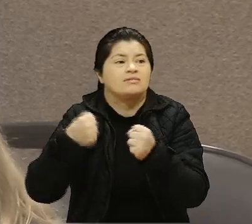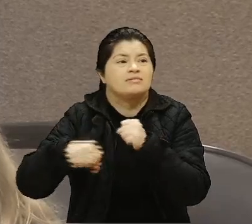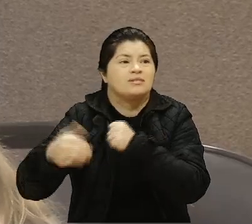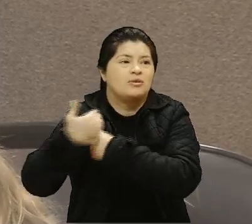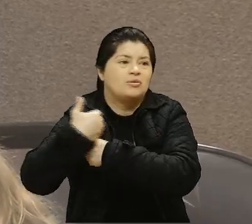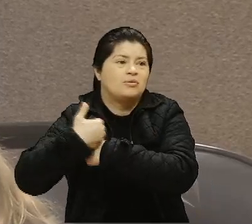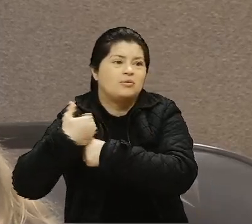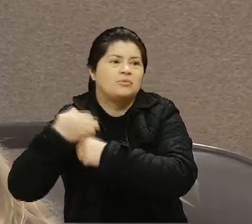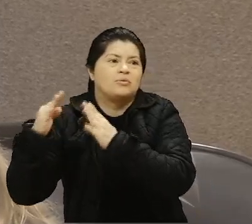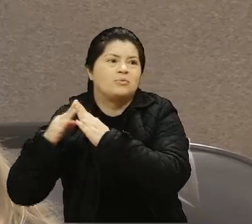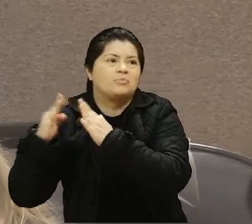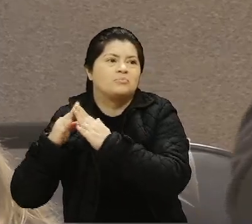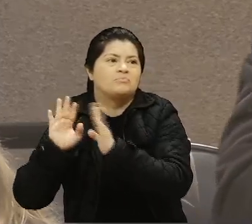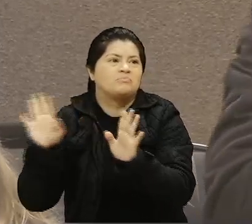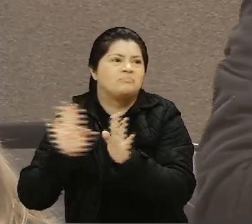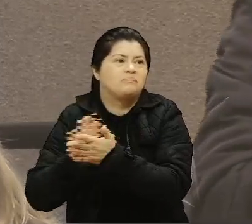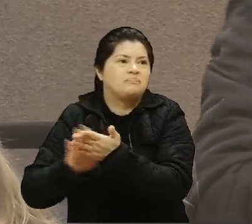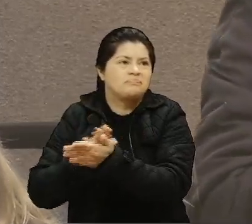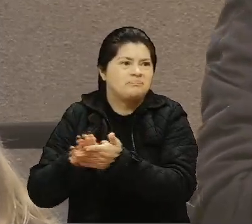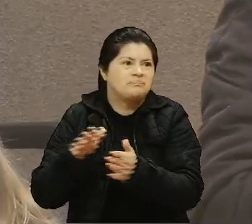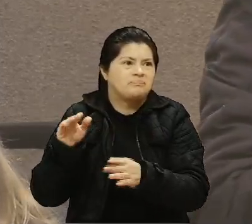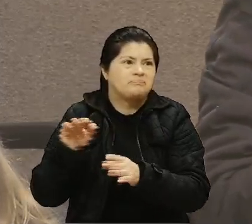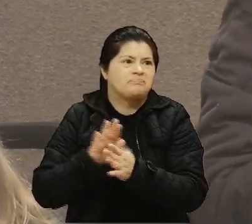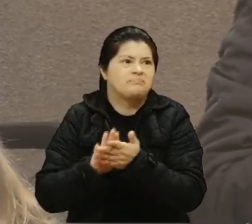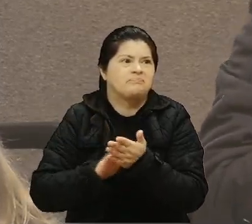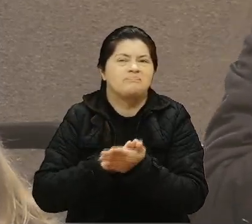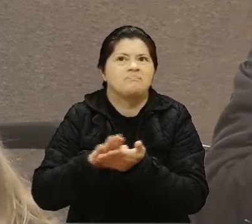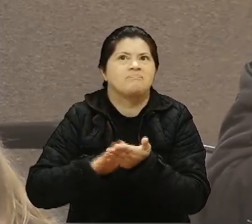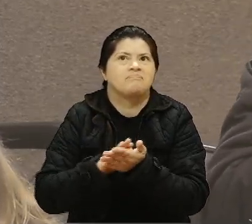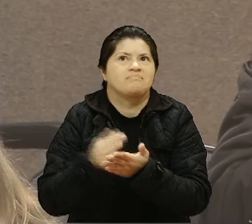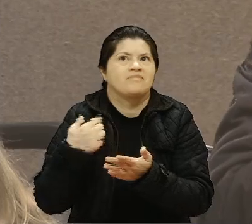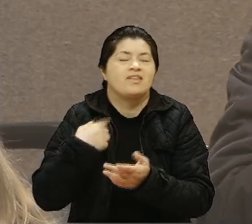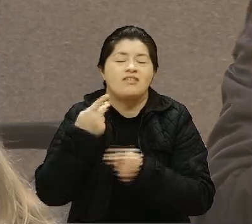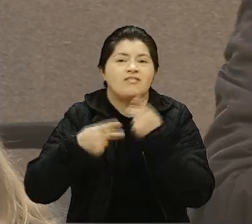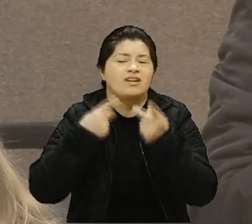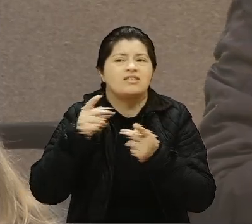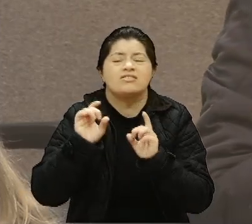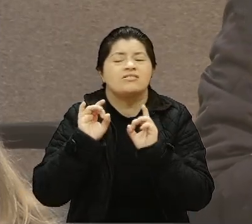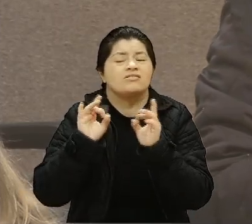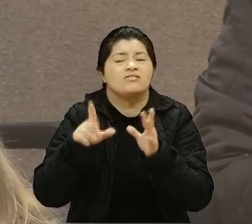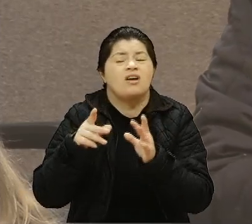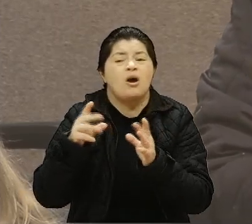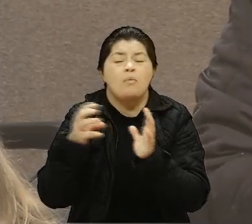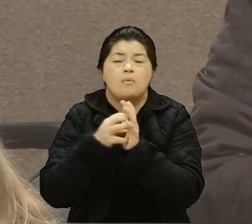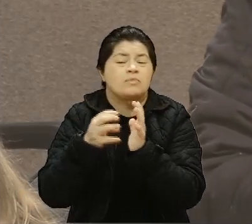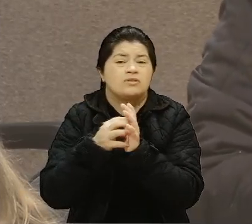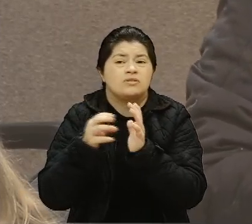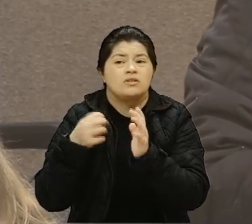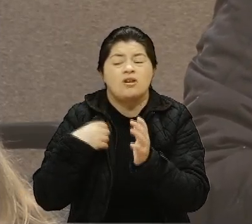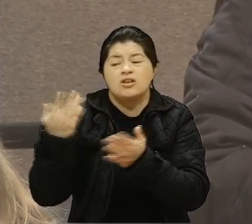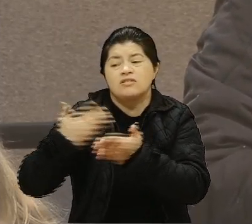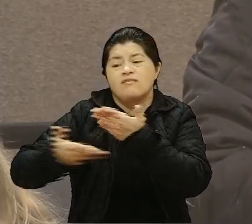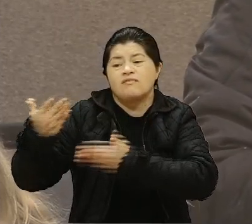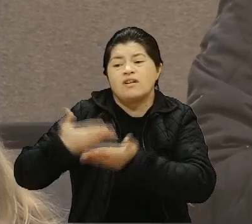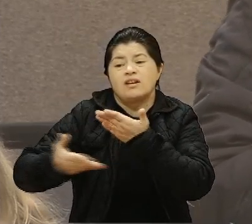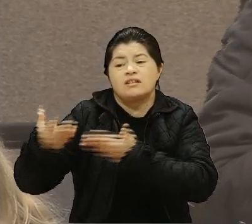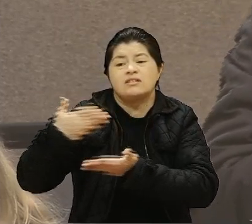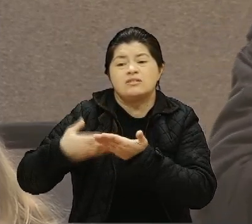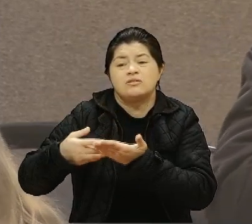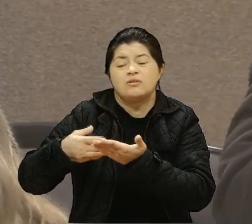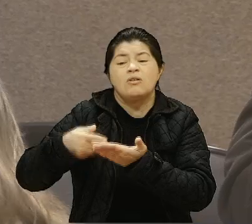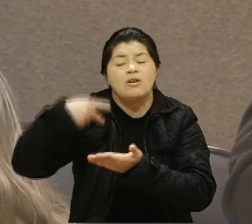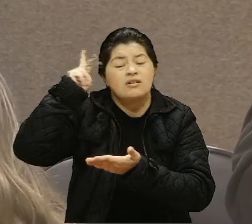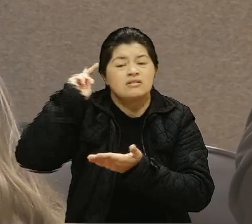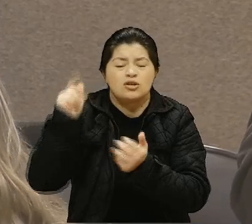ele. Então, começamos por aí. Eu estou falando do seu partido, vereador Iago, e do meu, para a gente não dizer que a gente está falando de diferentes